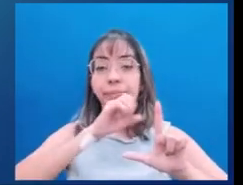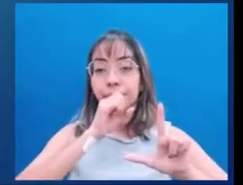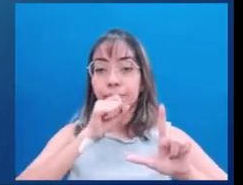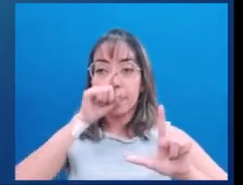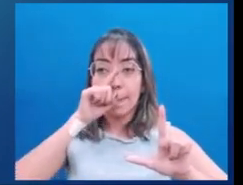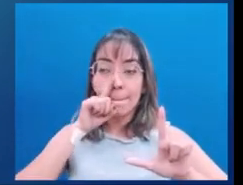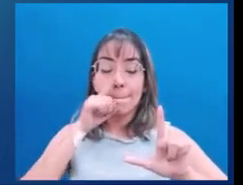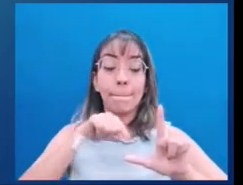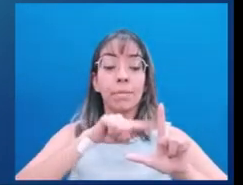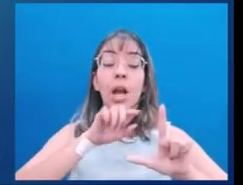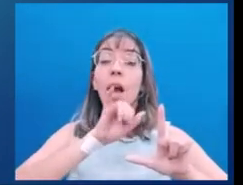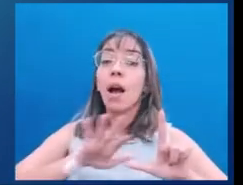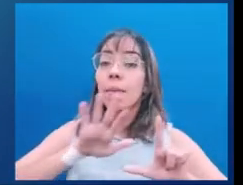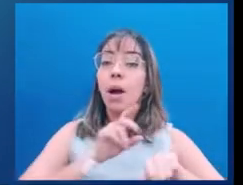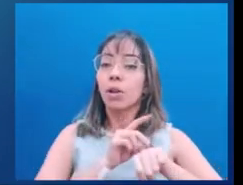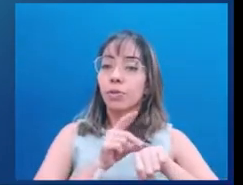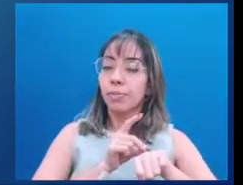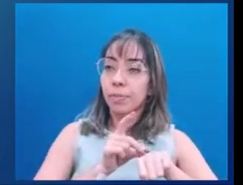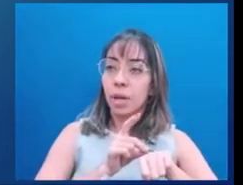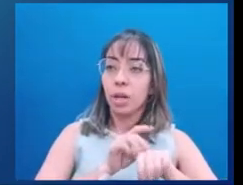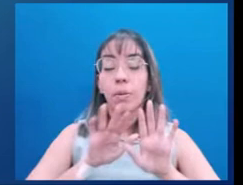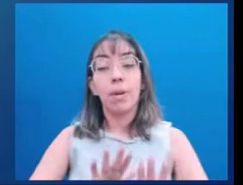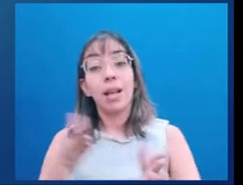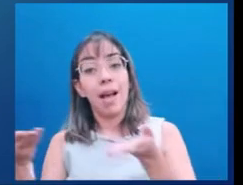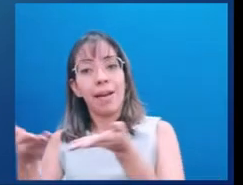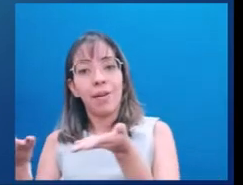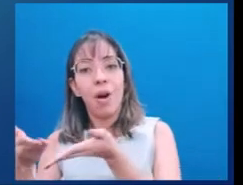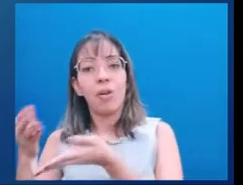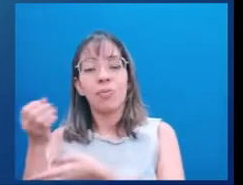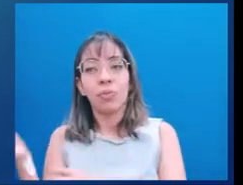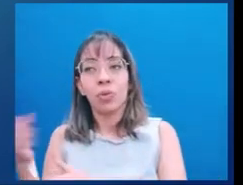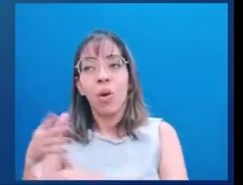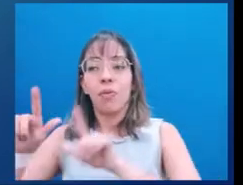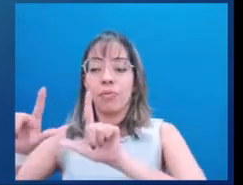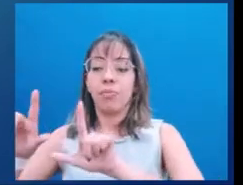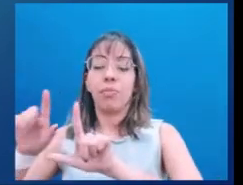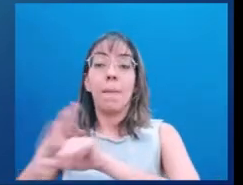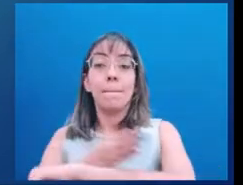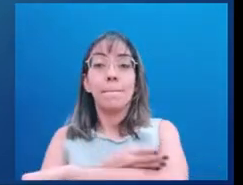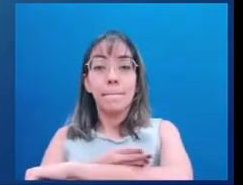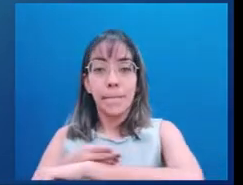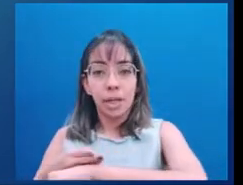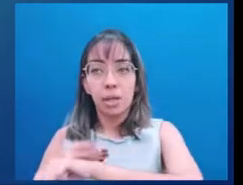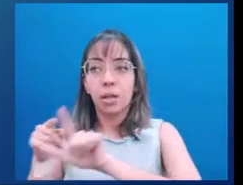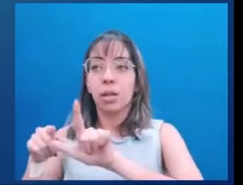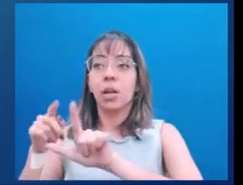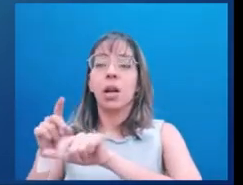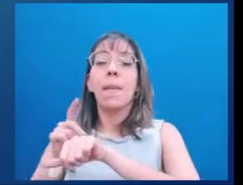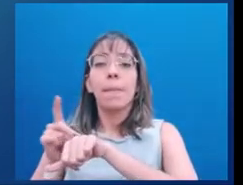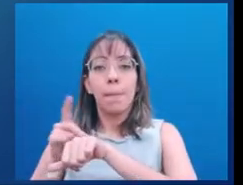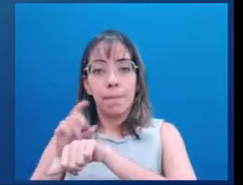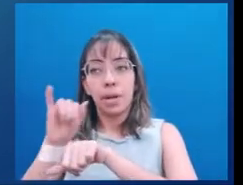fundo alaranjado, né, e as figuras em preto. Então, os novos, o fundo é branco, as